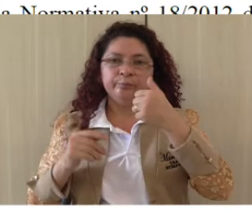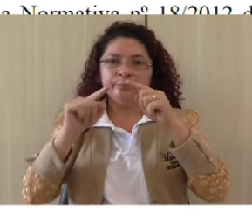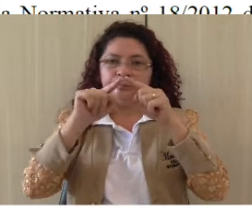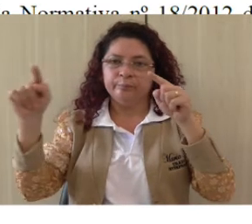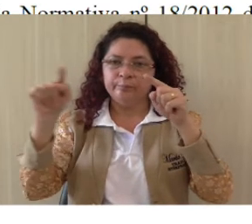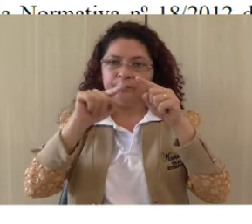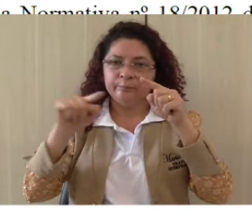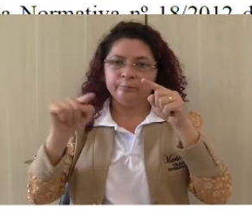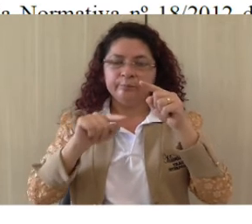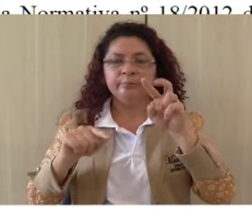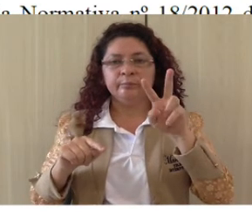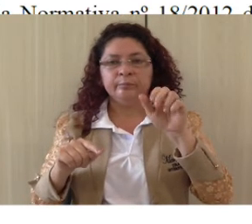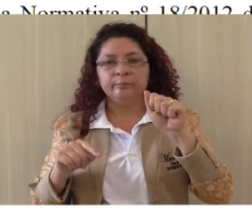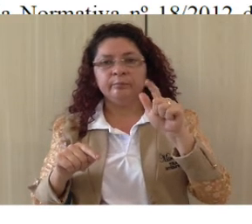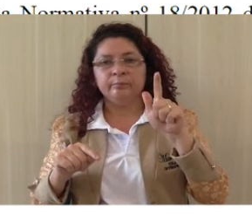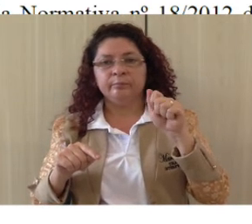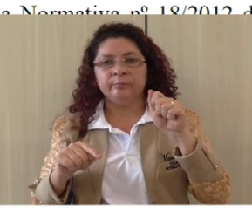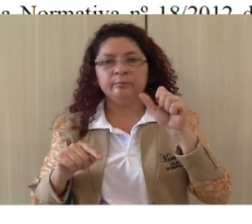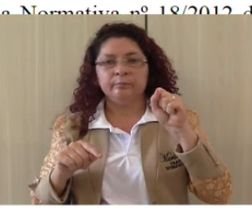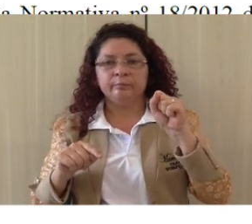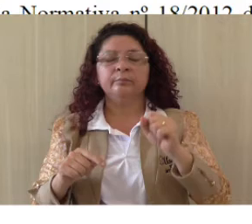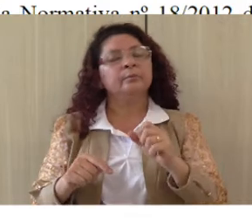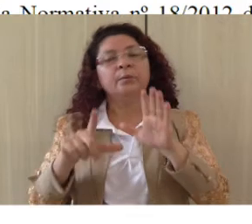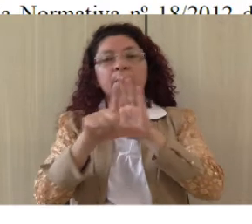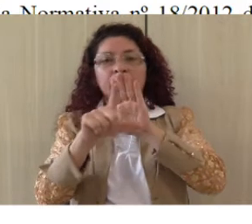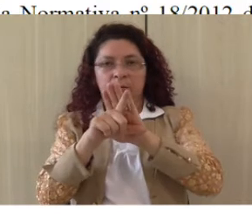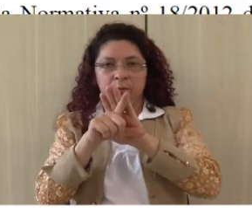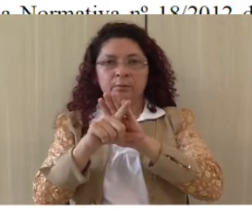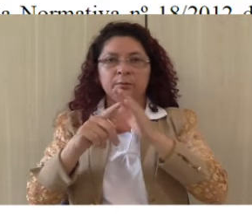1. Vagas, Lei número